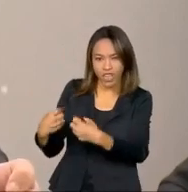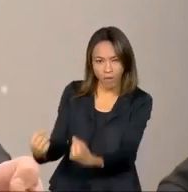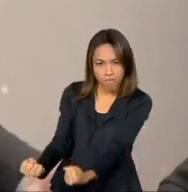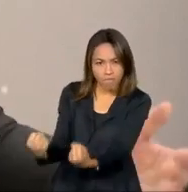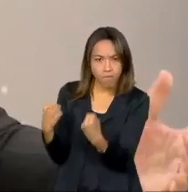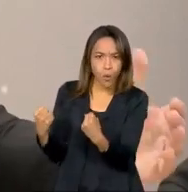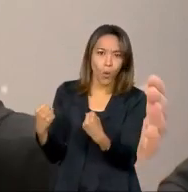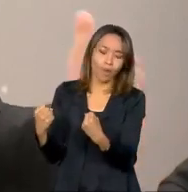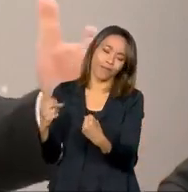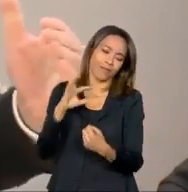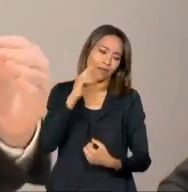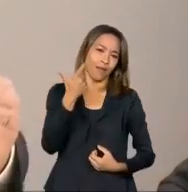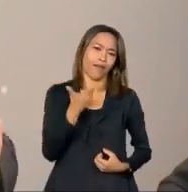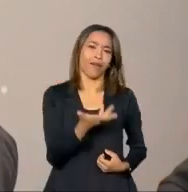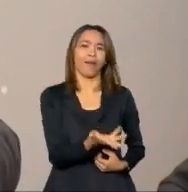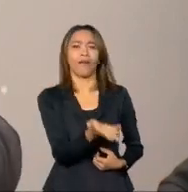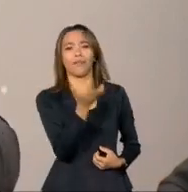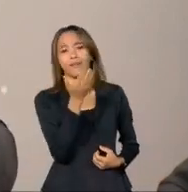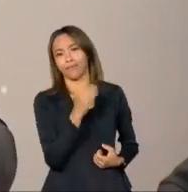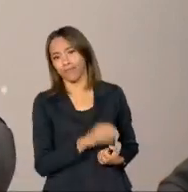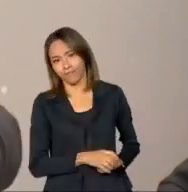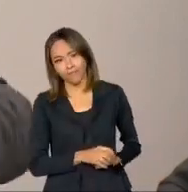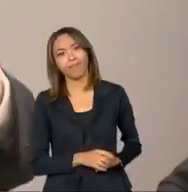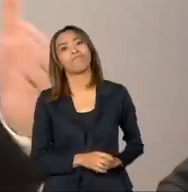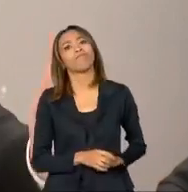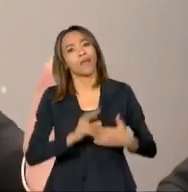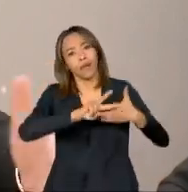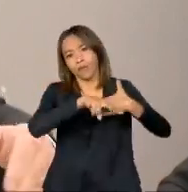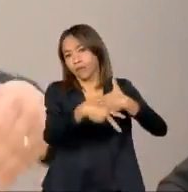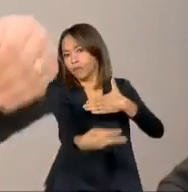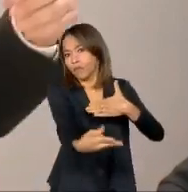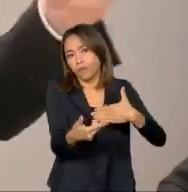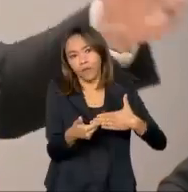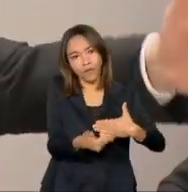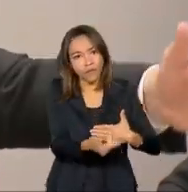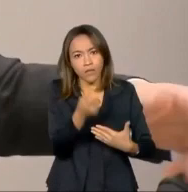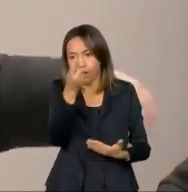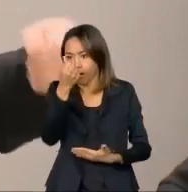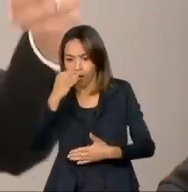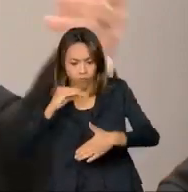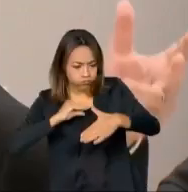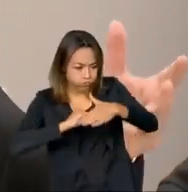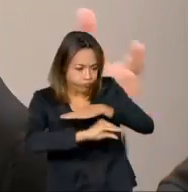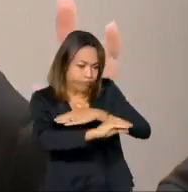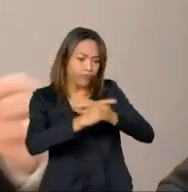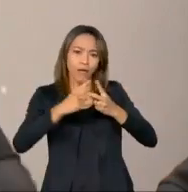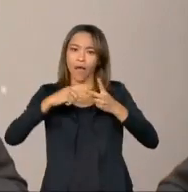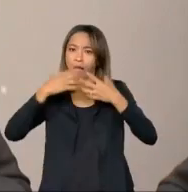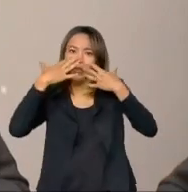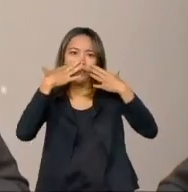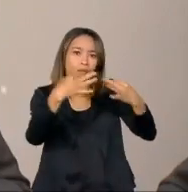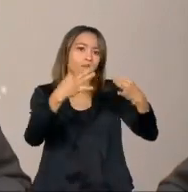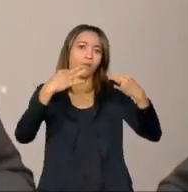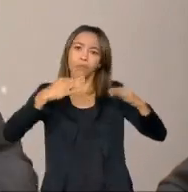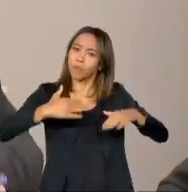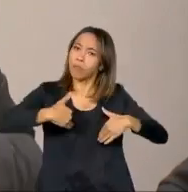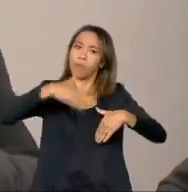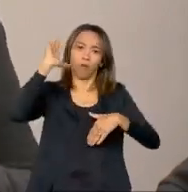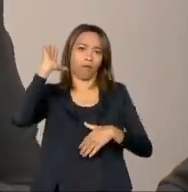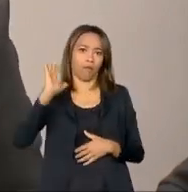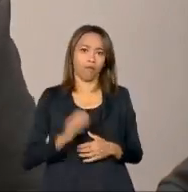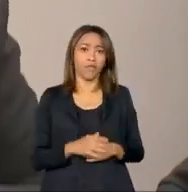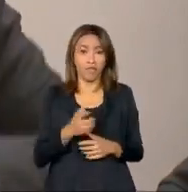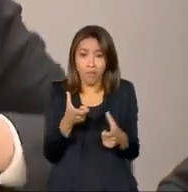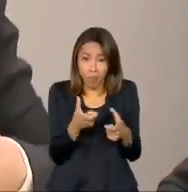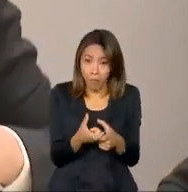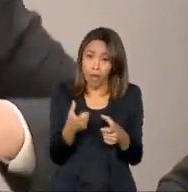grande, naturalmente a força dos recursos, dos financiamentos, da atenção passa a ser grande. Se a força